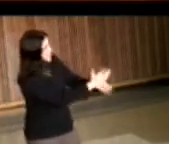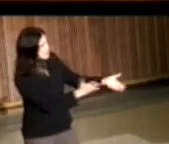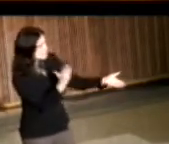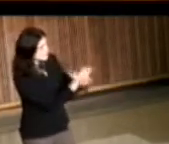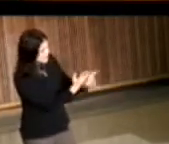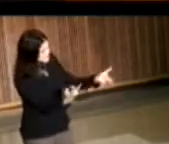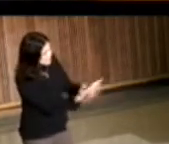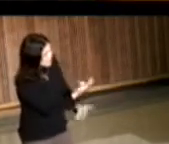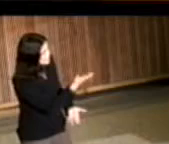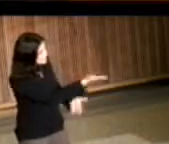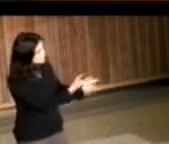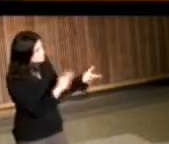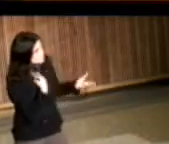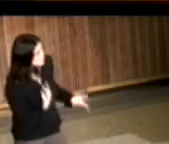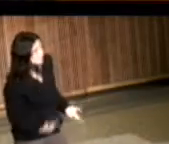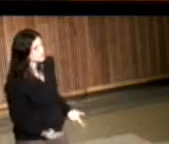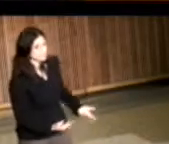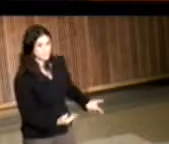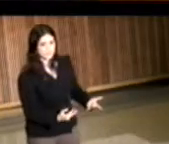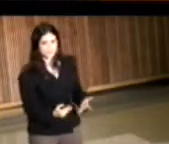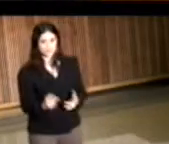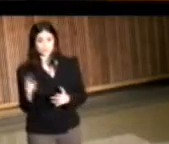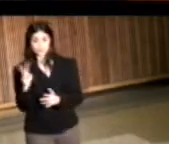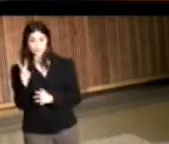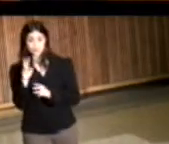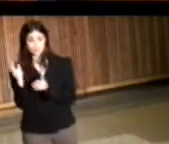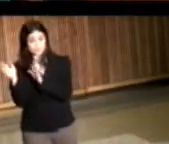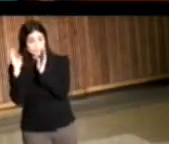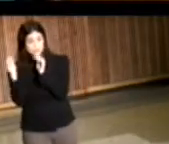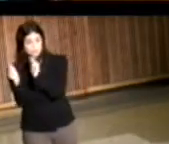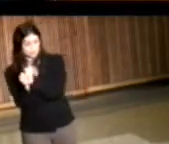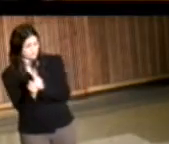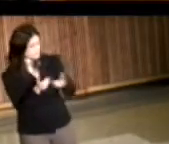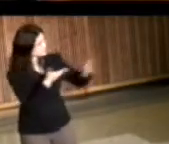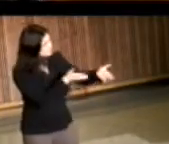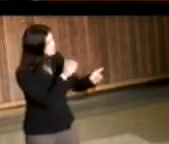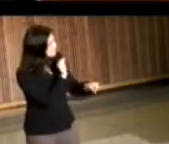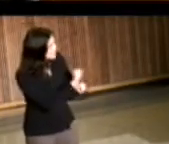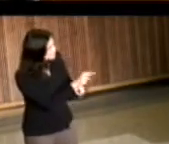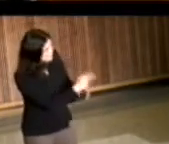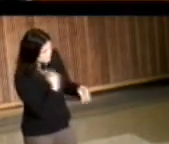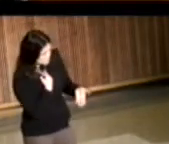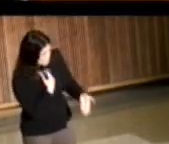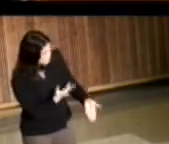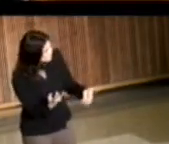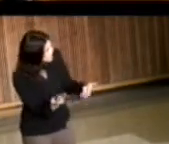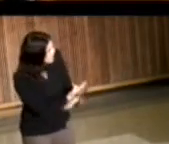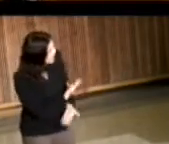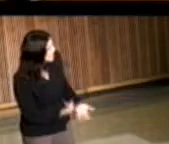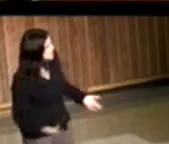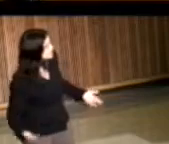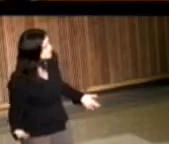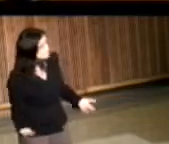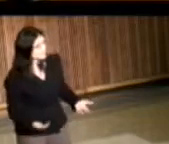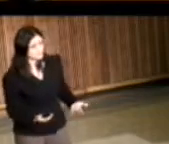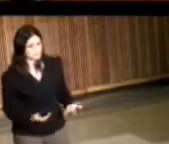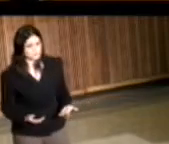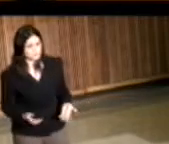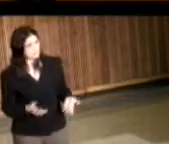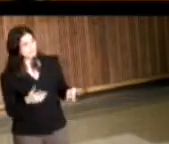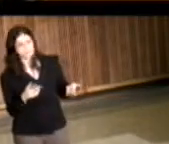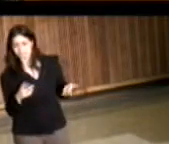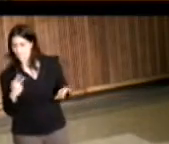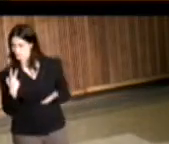faz isso com o homem. E aí o motorista de caminhão também, ele disse, o que a gente pode fazer com ele? A gente não pode fazer nada. E não, vamos comprar um café